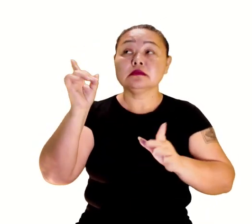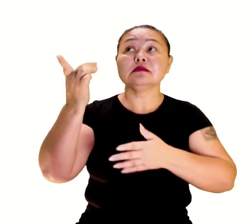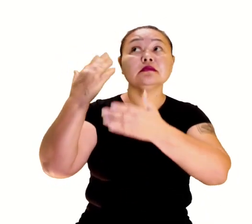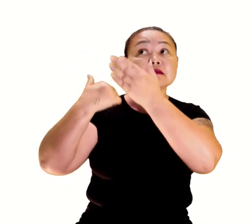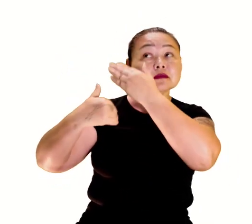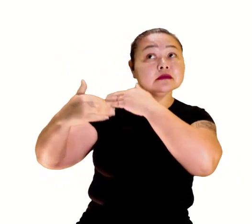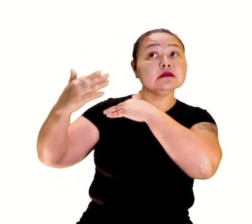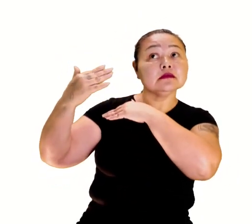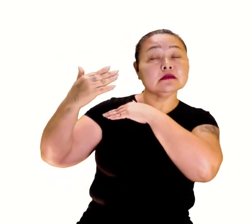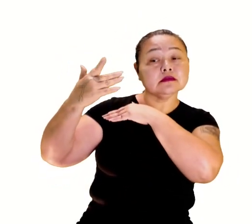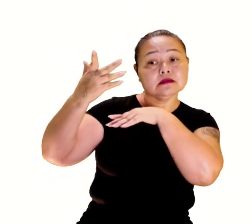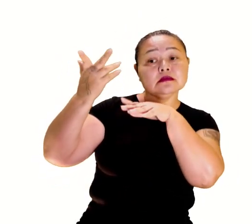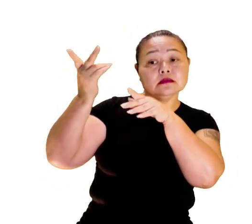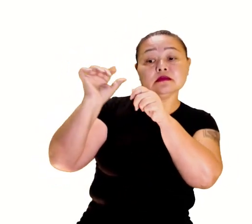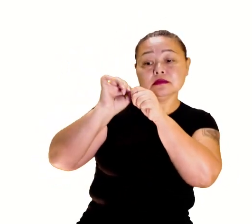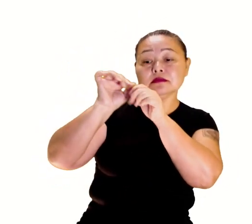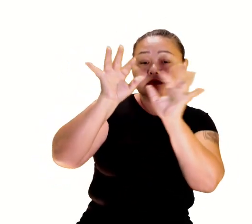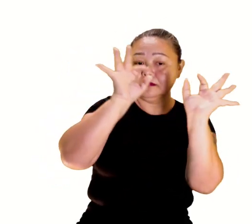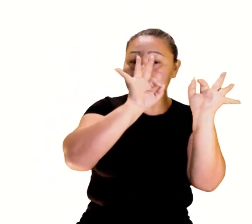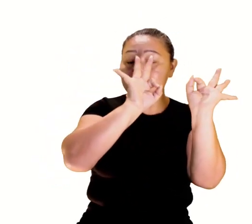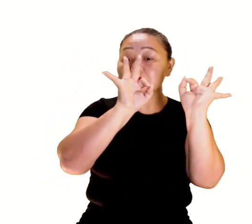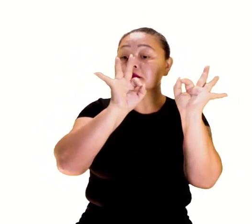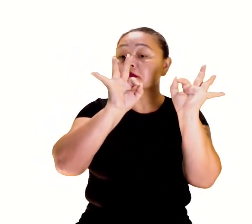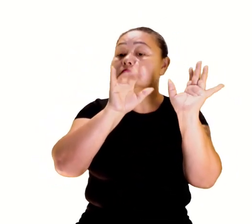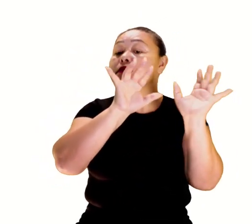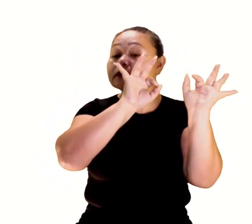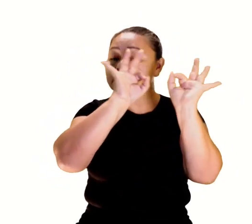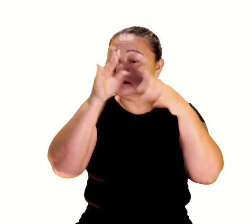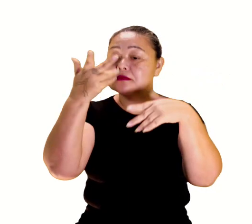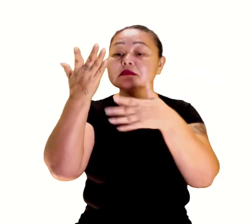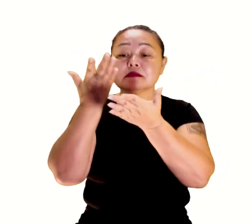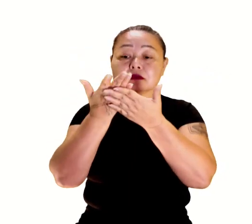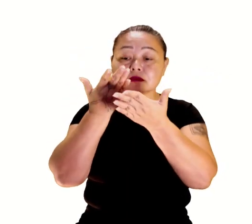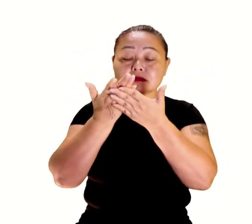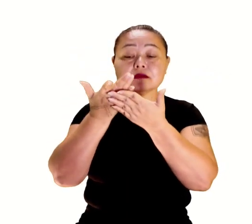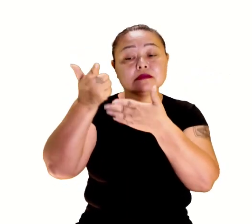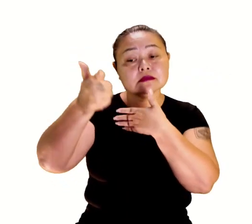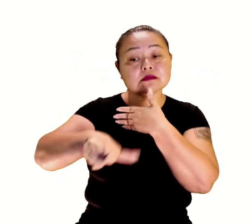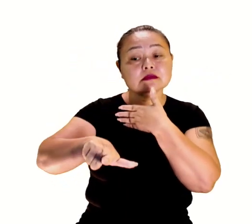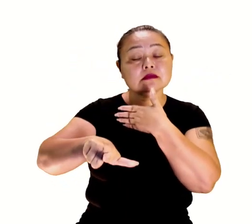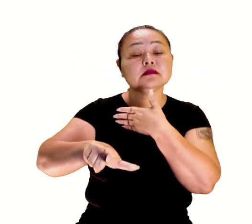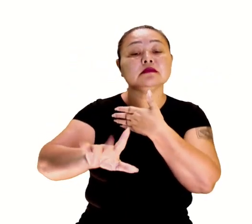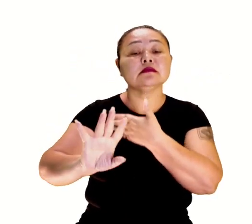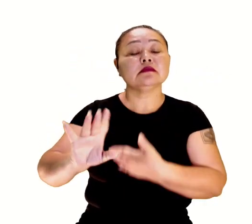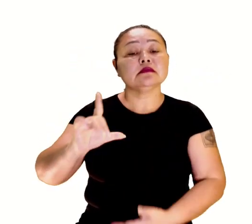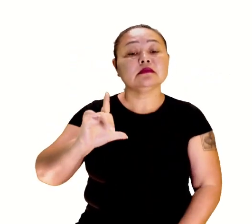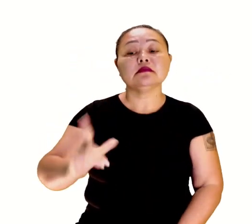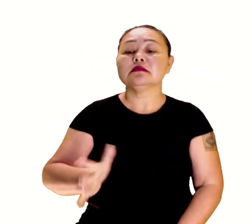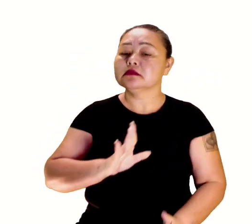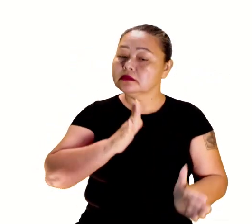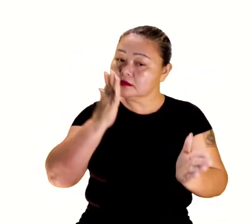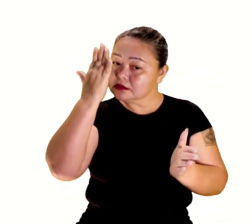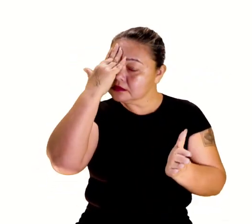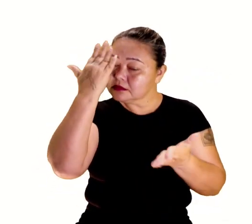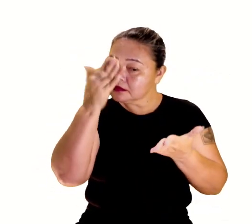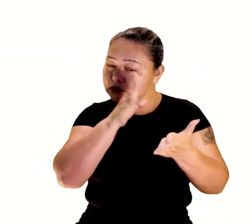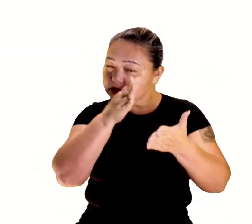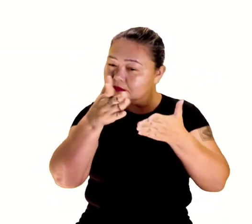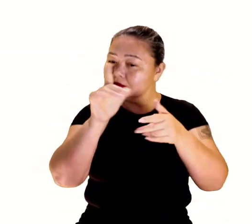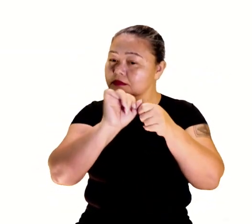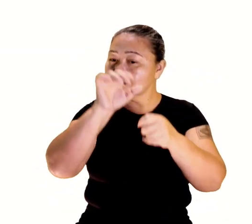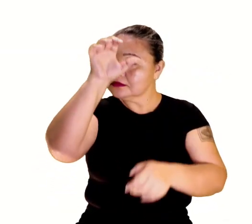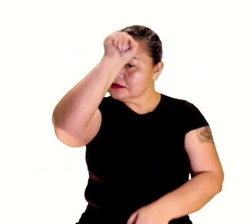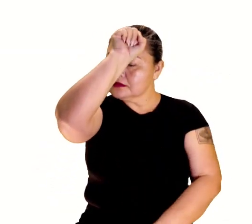na aula, tá no canal do YouTube, assiste de novo e fica alinhado. Pronto, né?